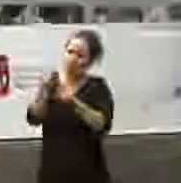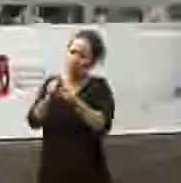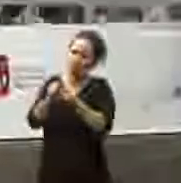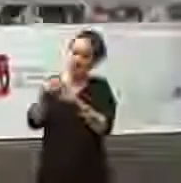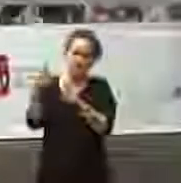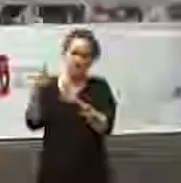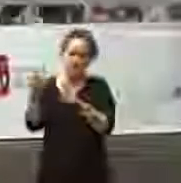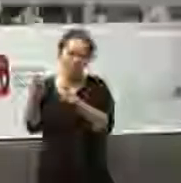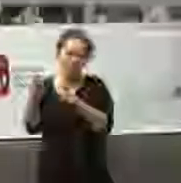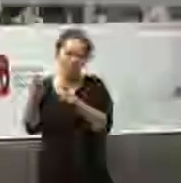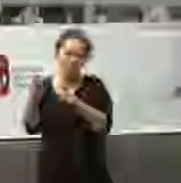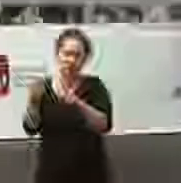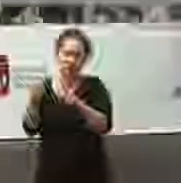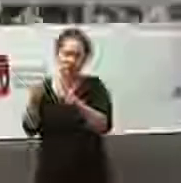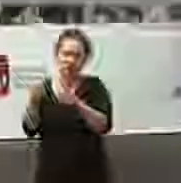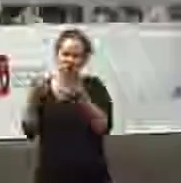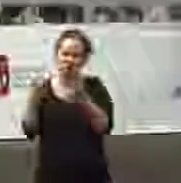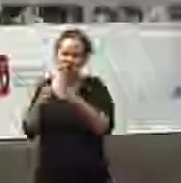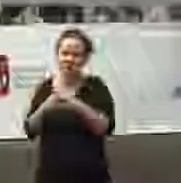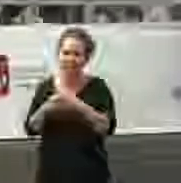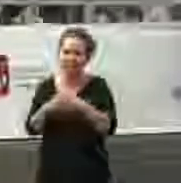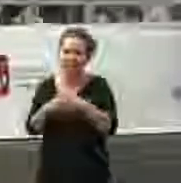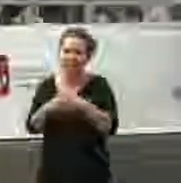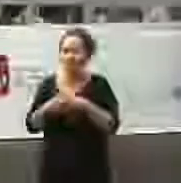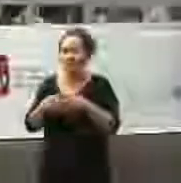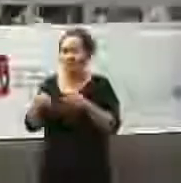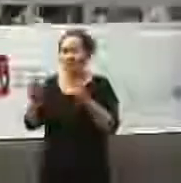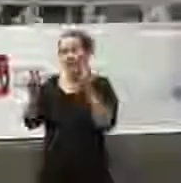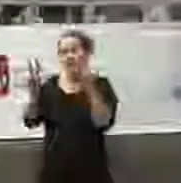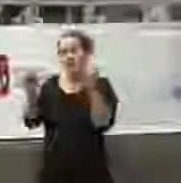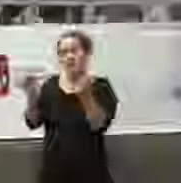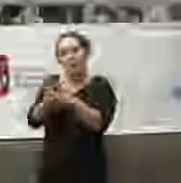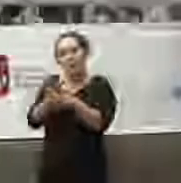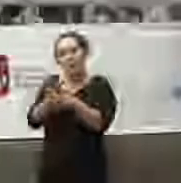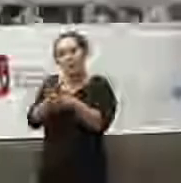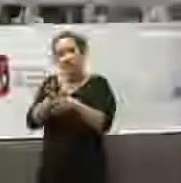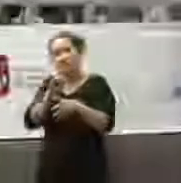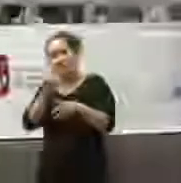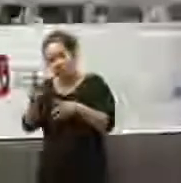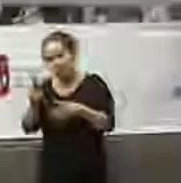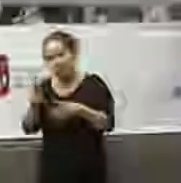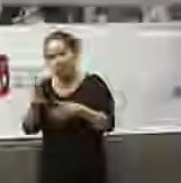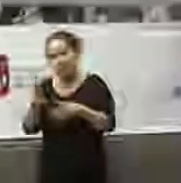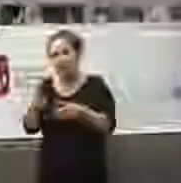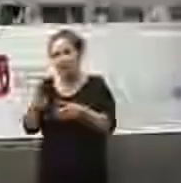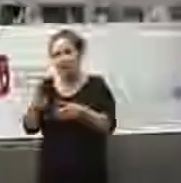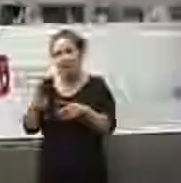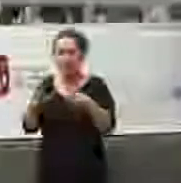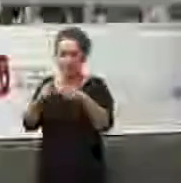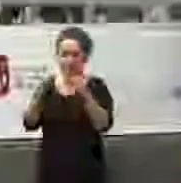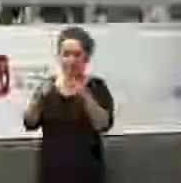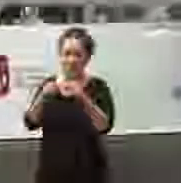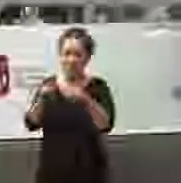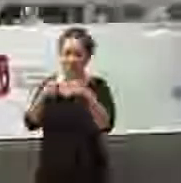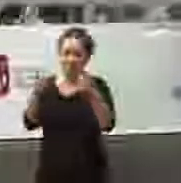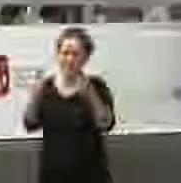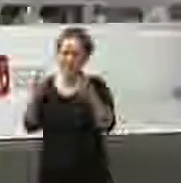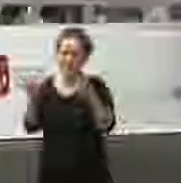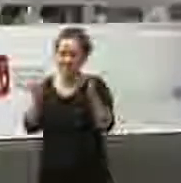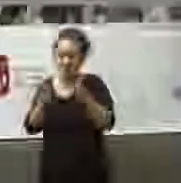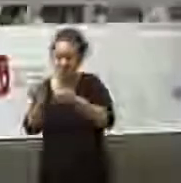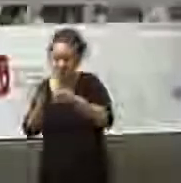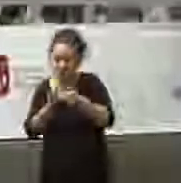suspensão de liminar no supremo esse assunto acabou é praticamente resolvido no âmbito do distrito federal mas nesse ínterim